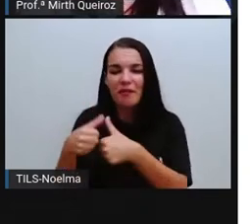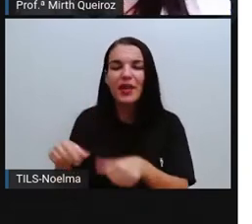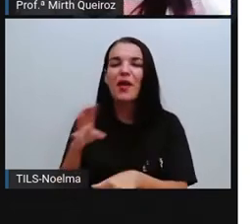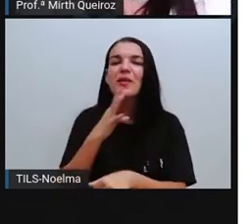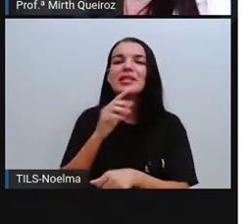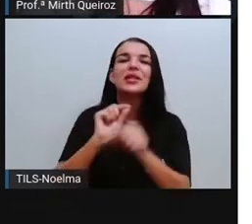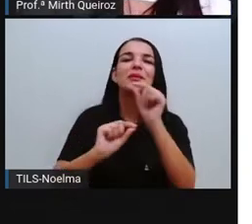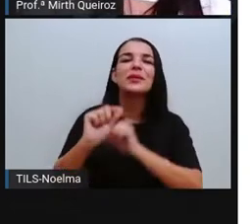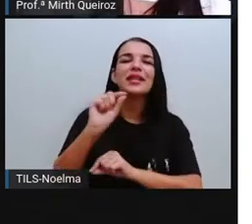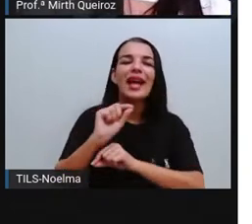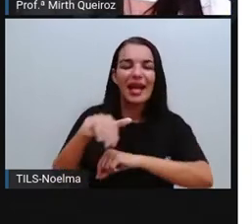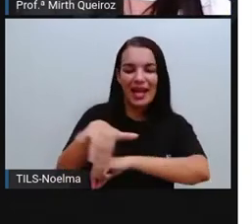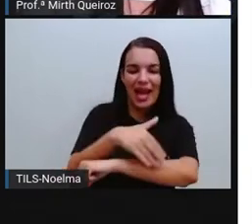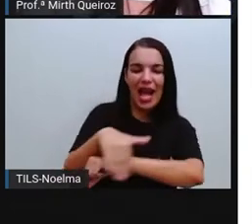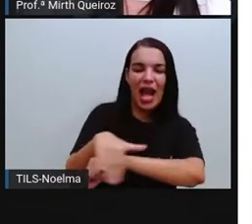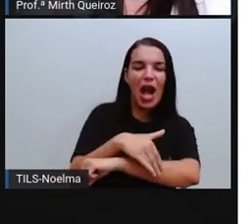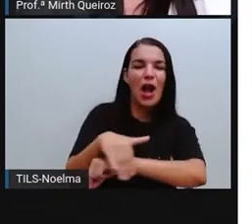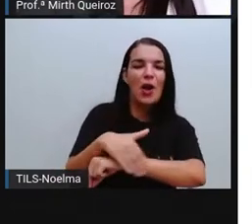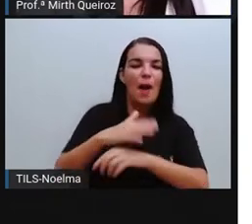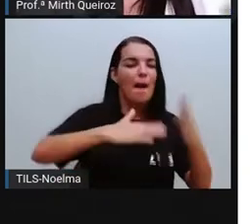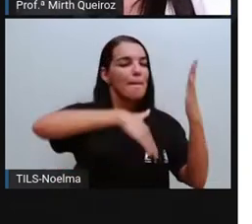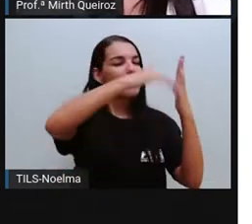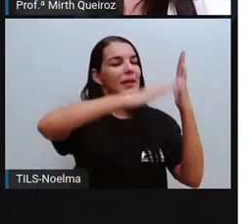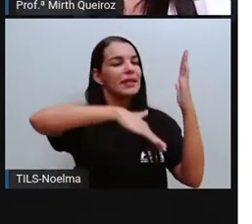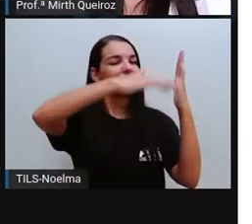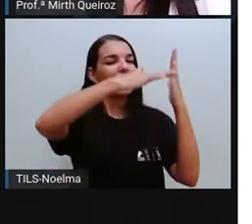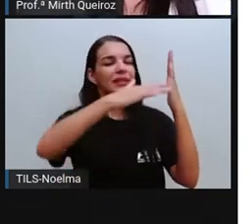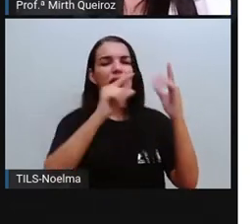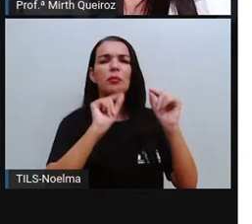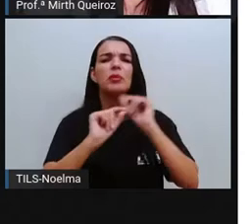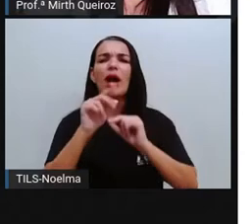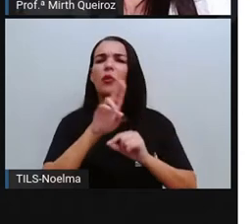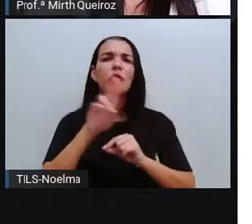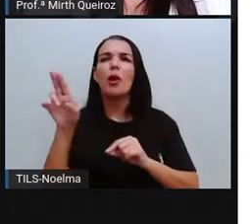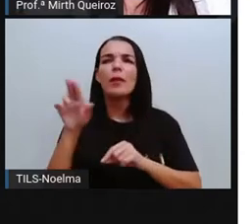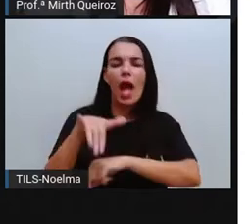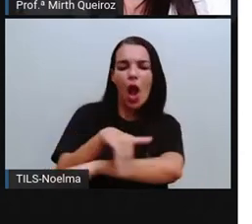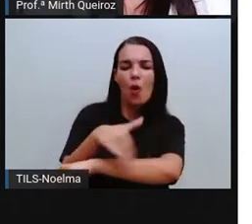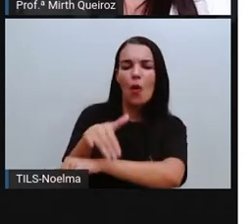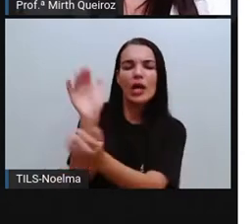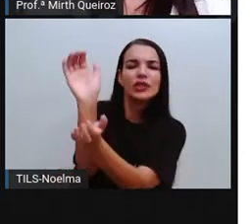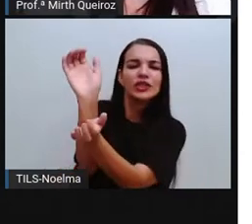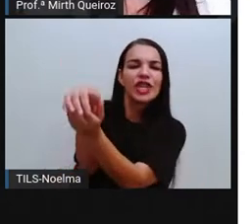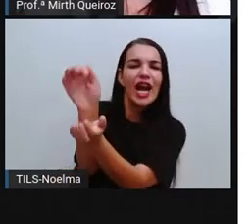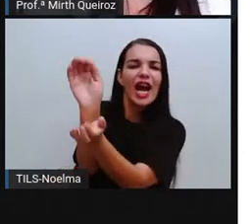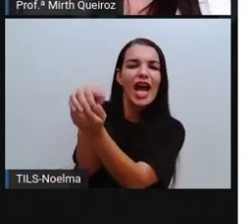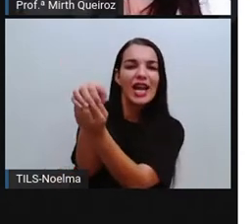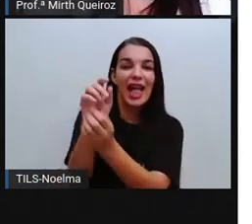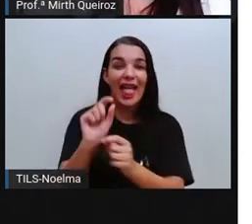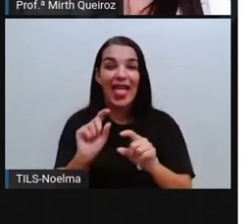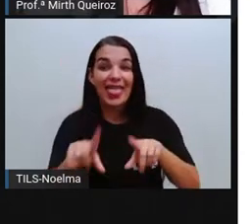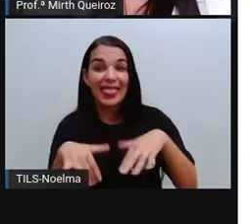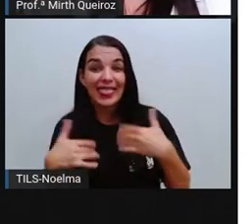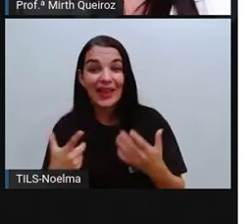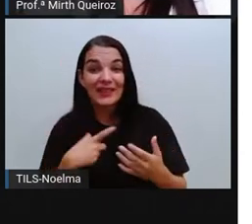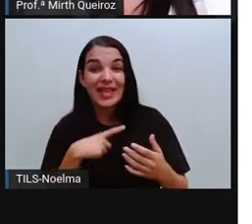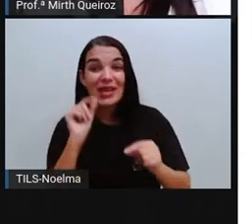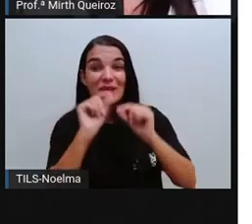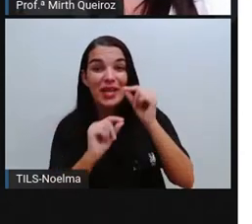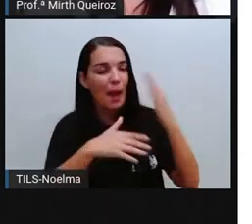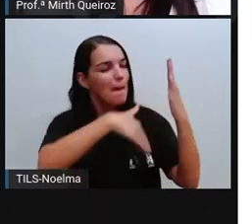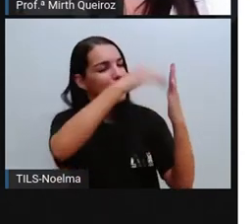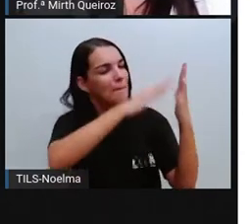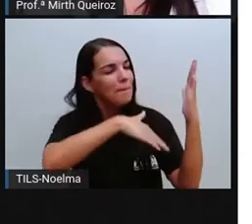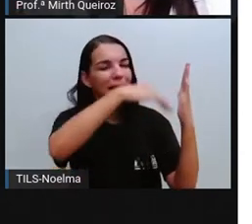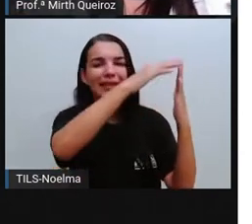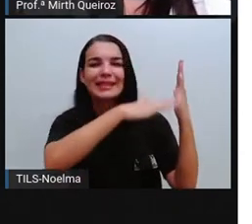exemplo, a Rua do Jacaré. Por quê? Porque no muro se encontra estampado ali a figura deste animal. Então,